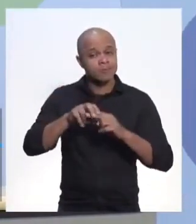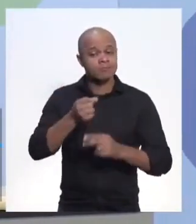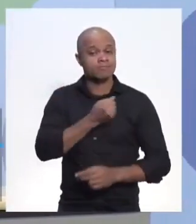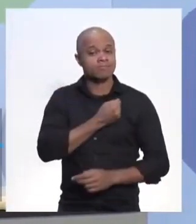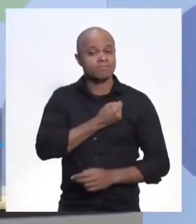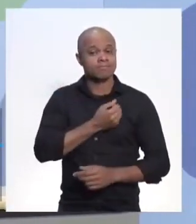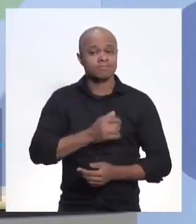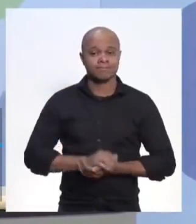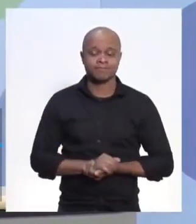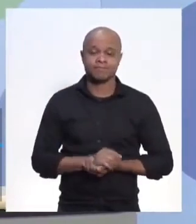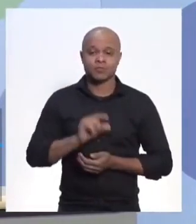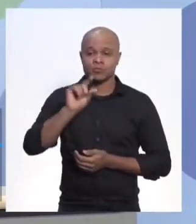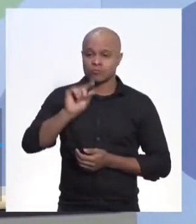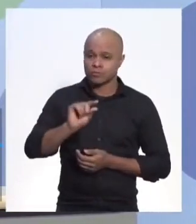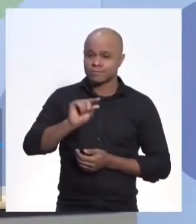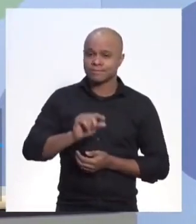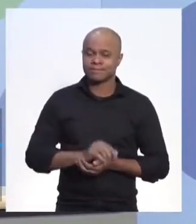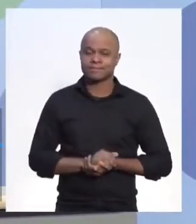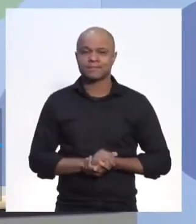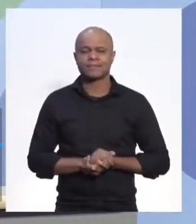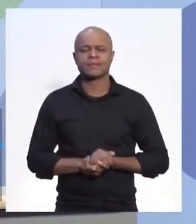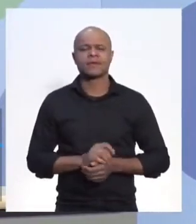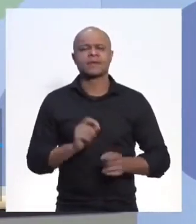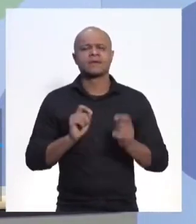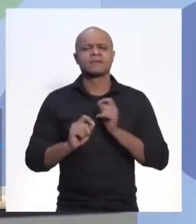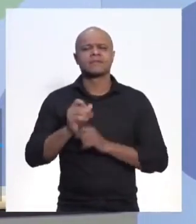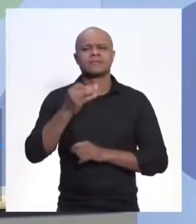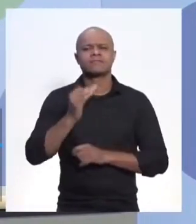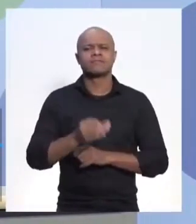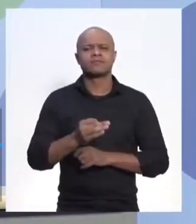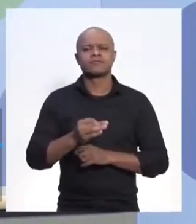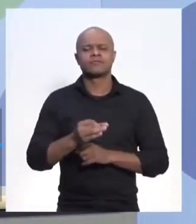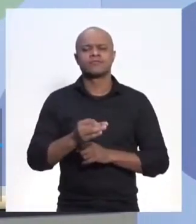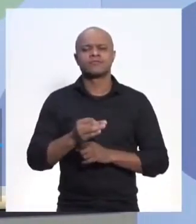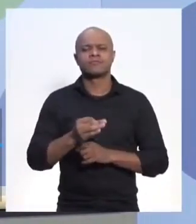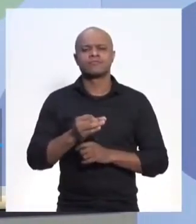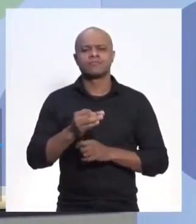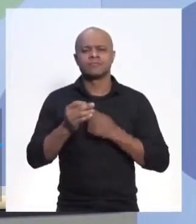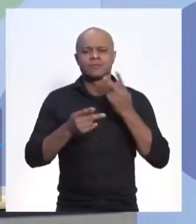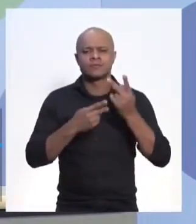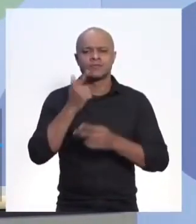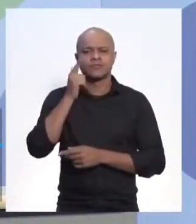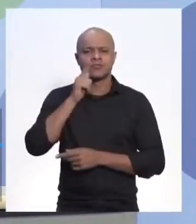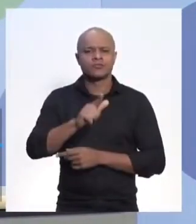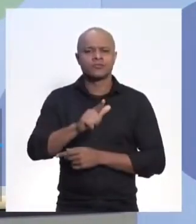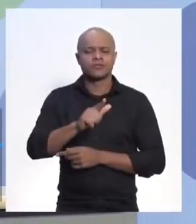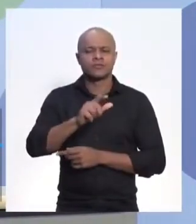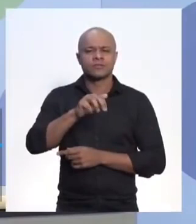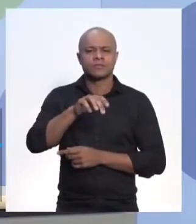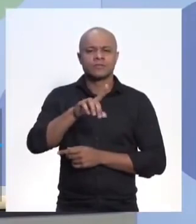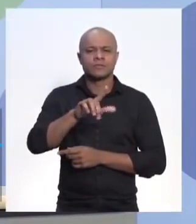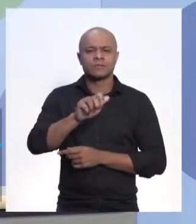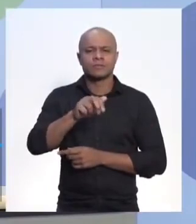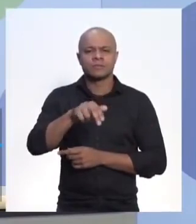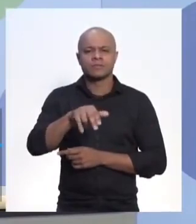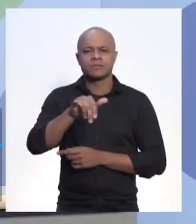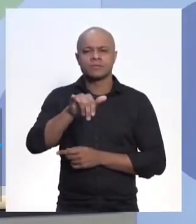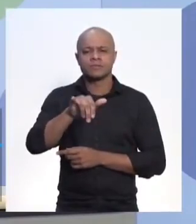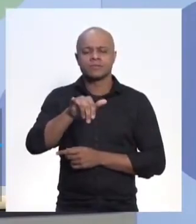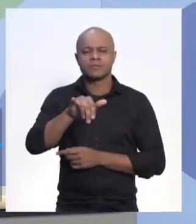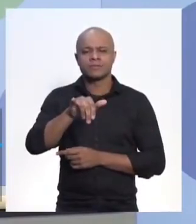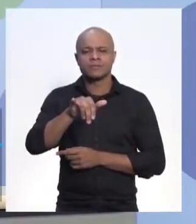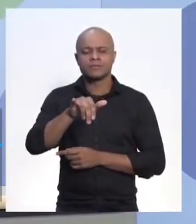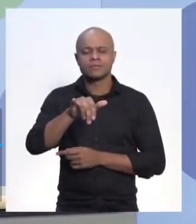pequenininhos, né? Bom, quem acertou e falou que conseguiu, vou destacar. Melanie, Jean Lucas,